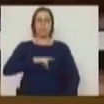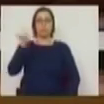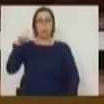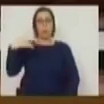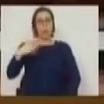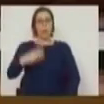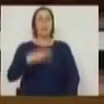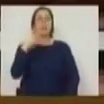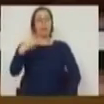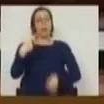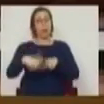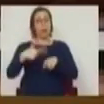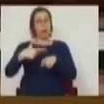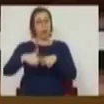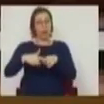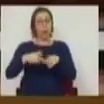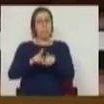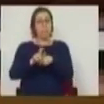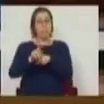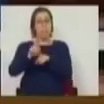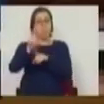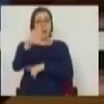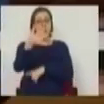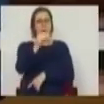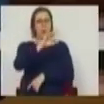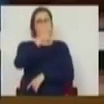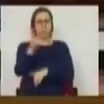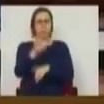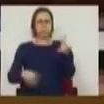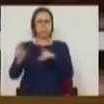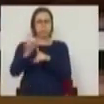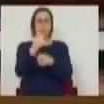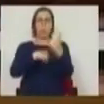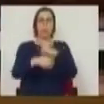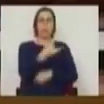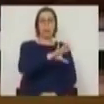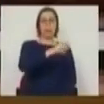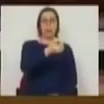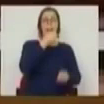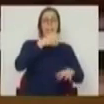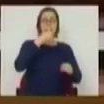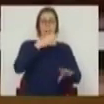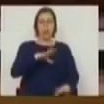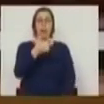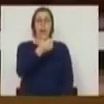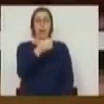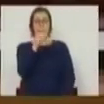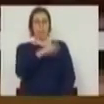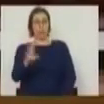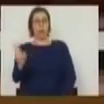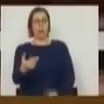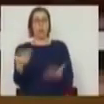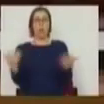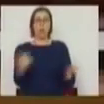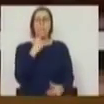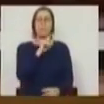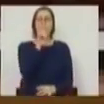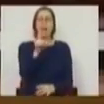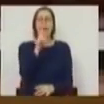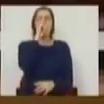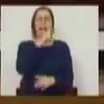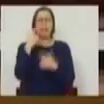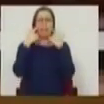Em 3 anos os créditos concedidos aumentaram 250% e em 2015 as perdas chegavam a 500 milhões de euros. Perguntemos